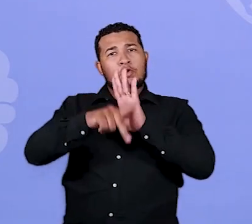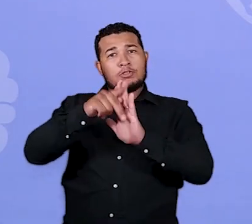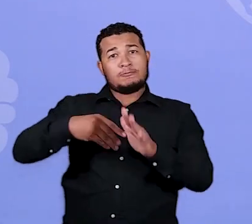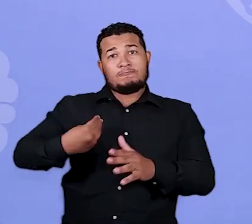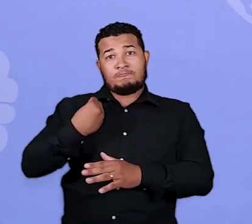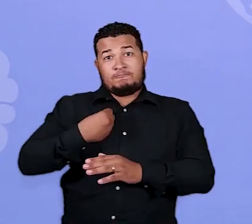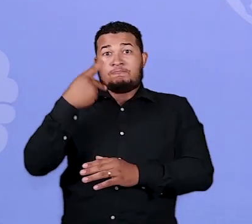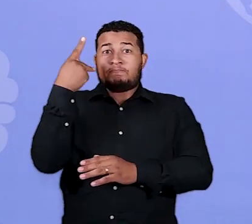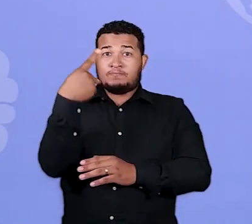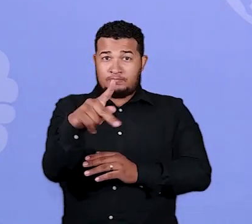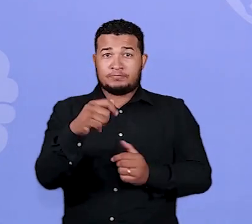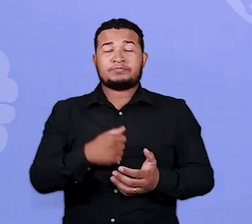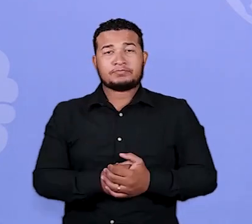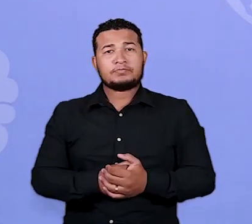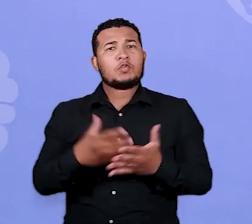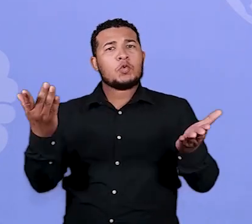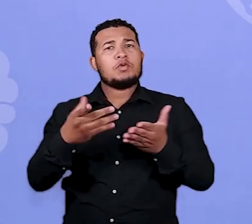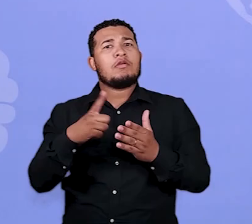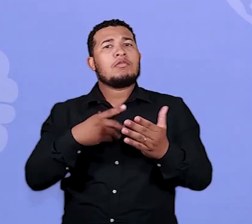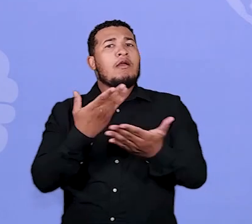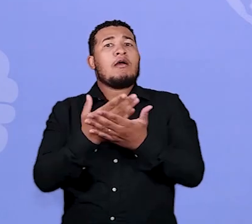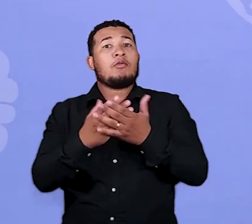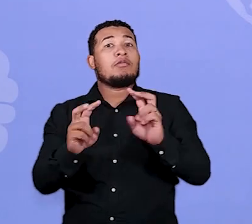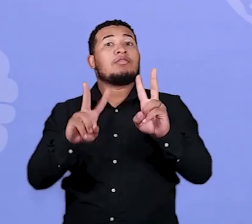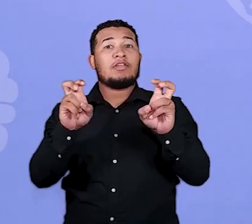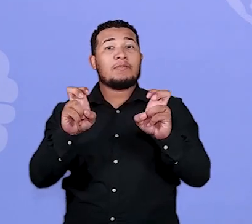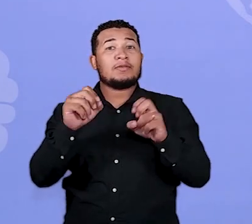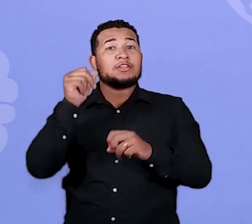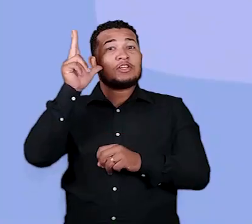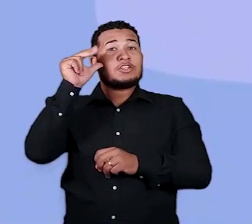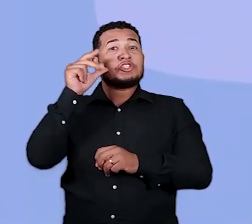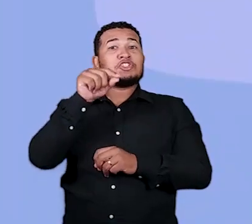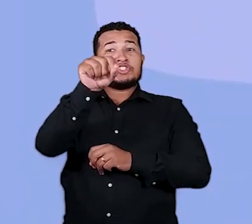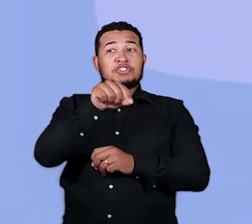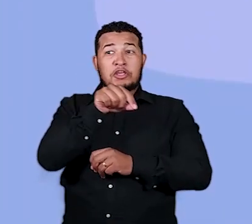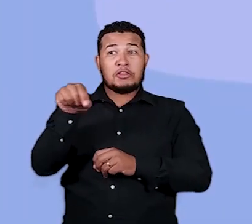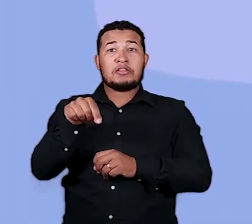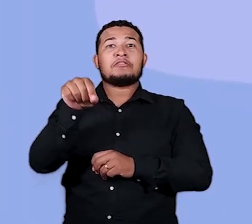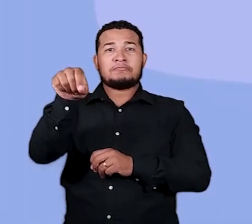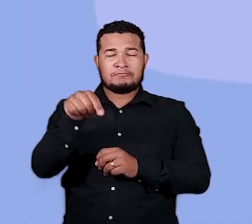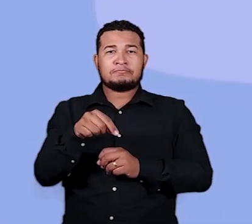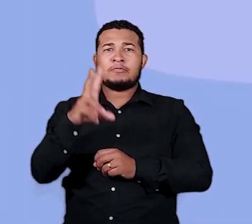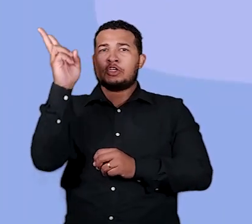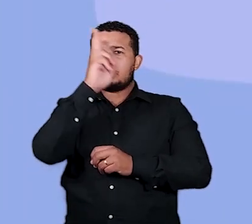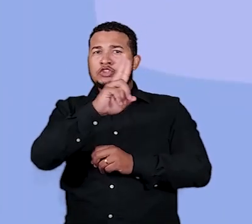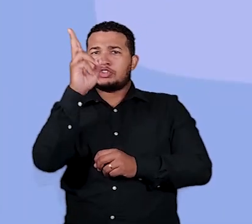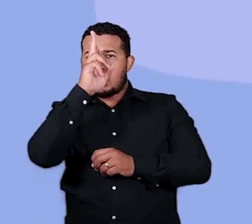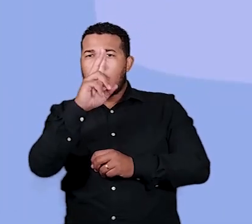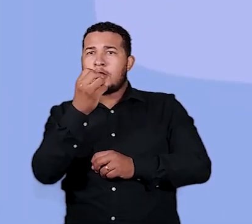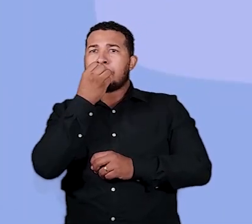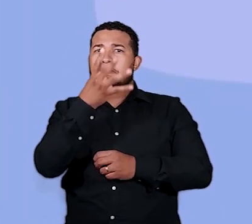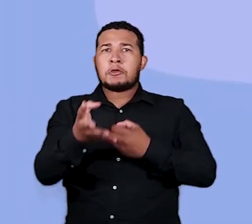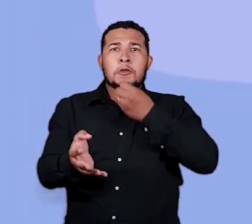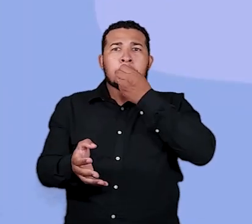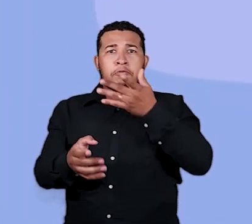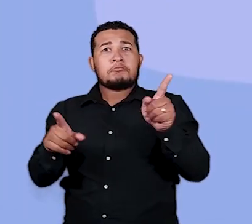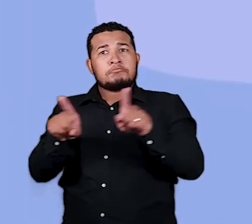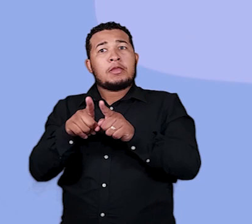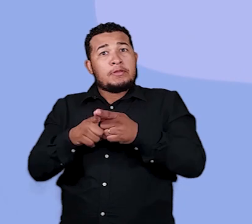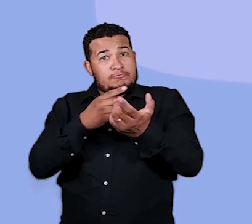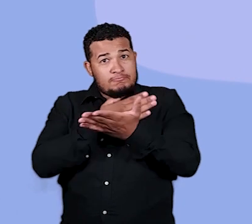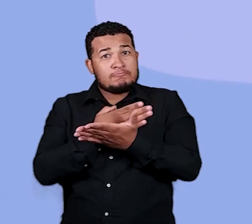seu projeto de vida. E hoje nós vamos abordar a aula com o tema xadrez, história, benefícios